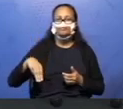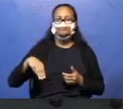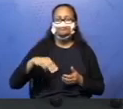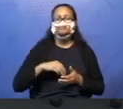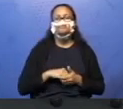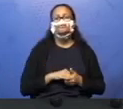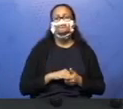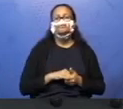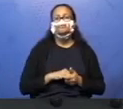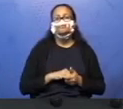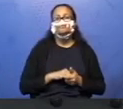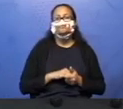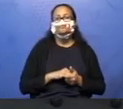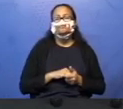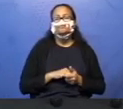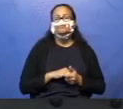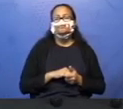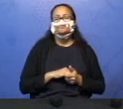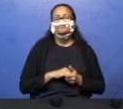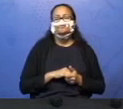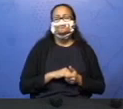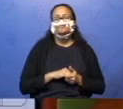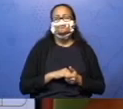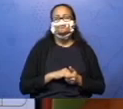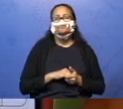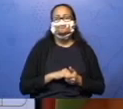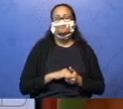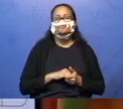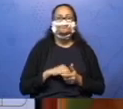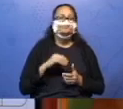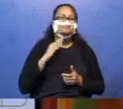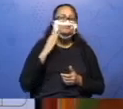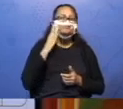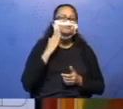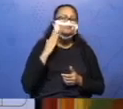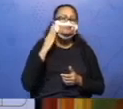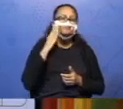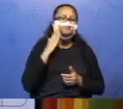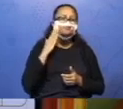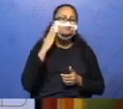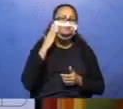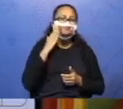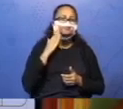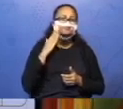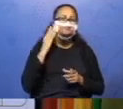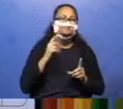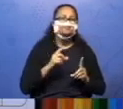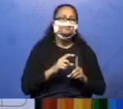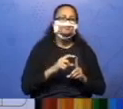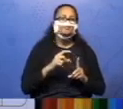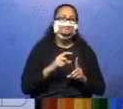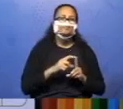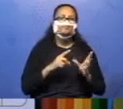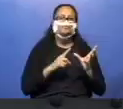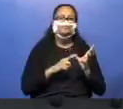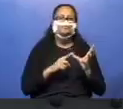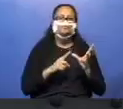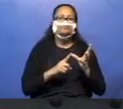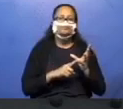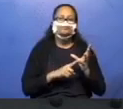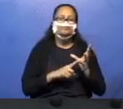certo? Que a boquinha, ó, estica. E de rosa, as palavras com a vogal